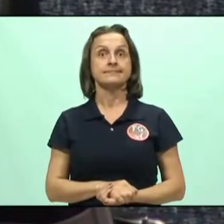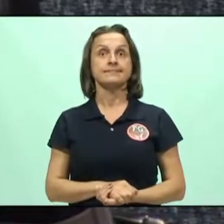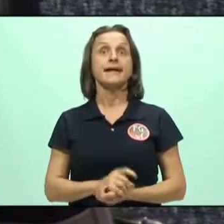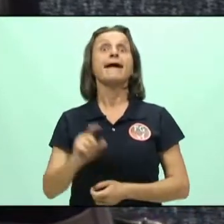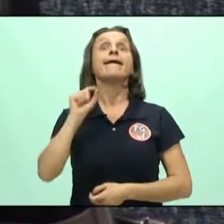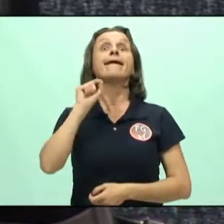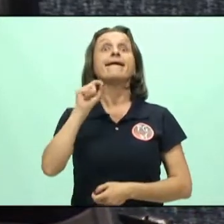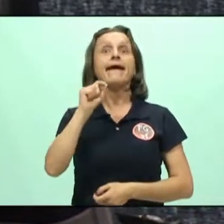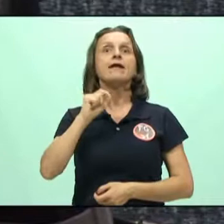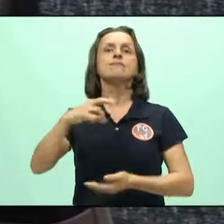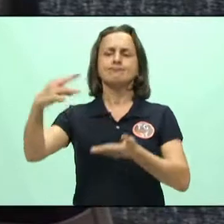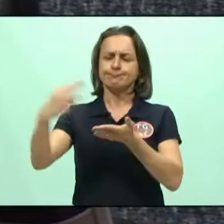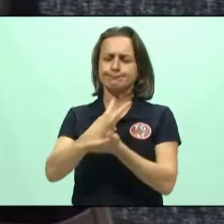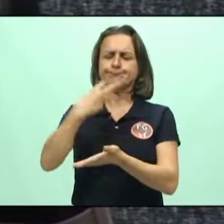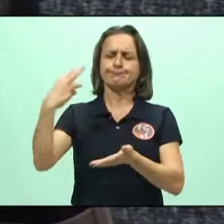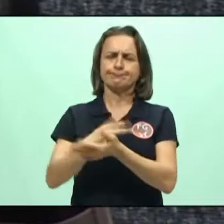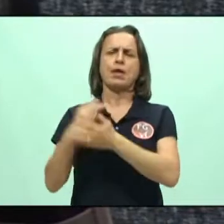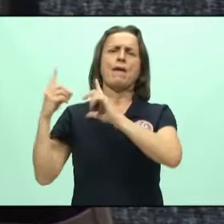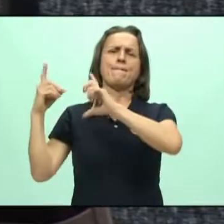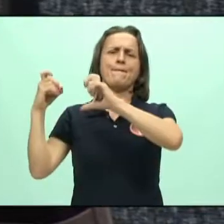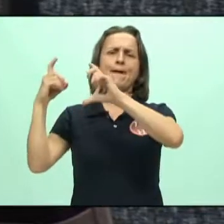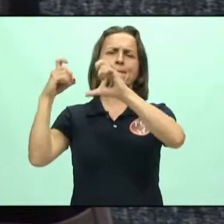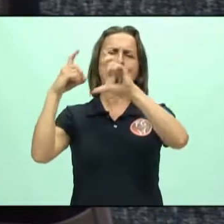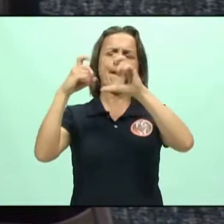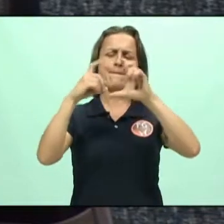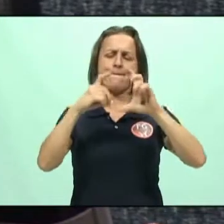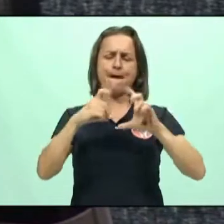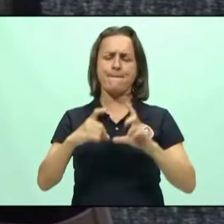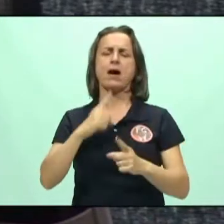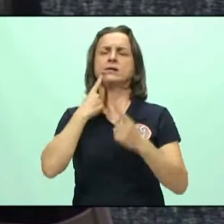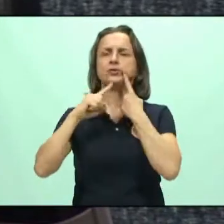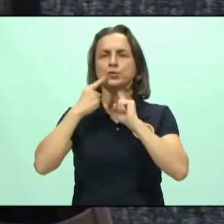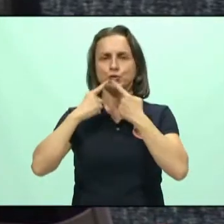de fotografia reclamando dessa situação